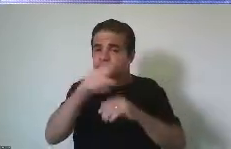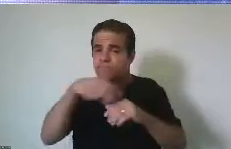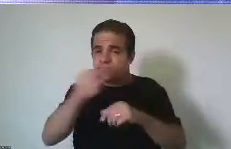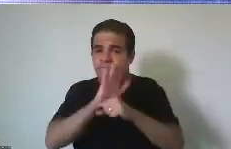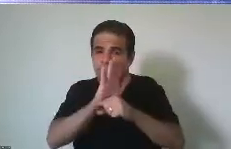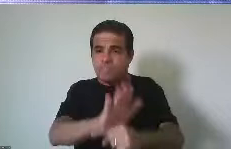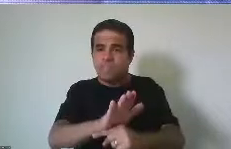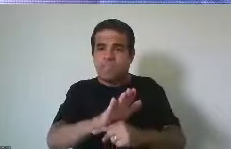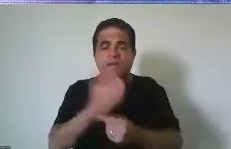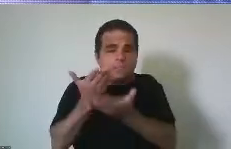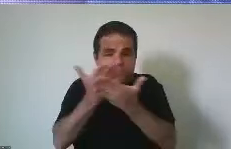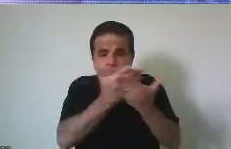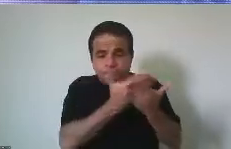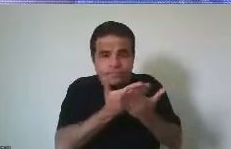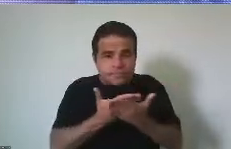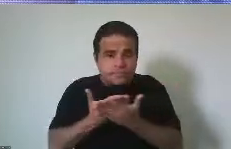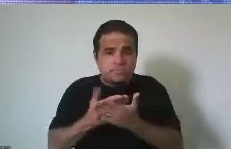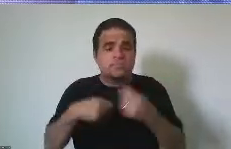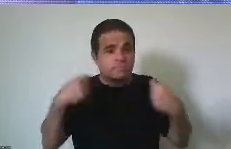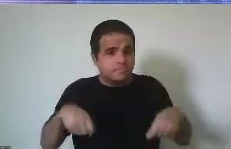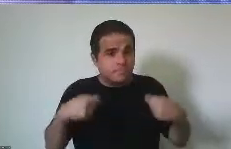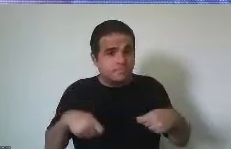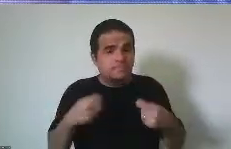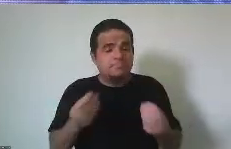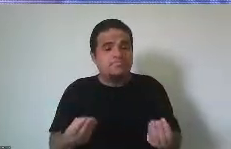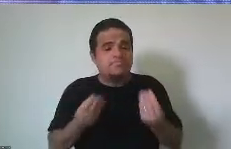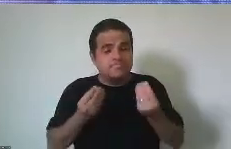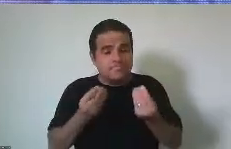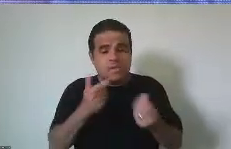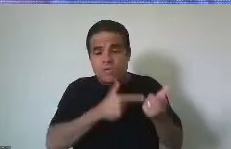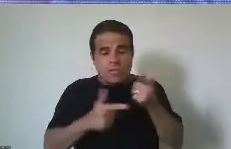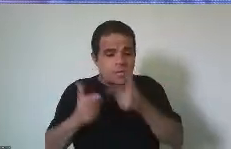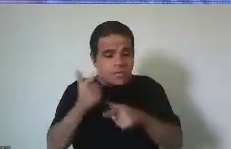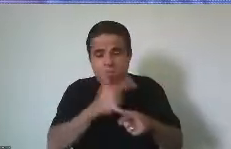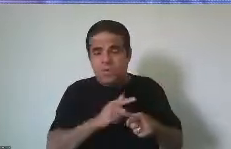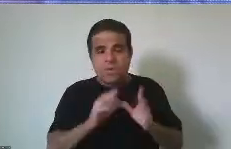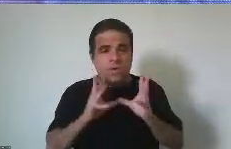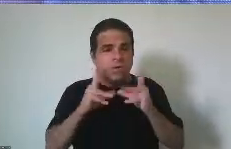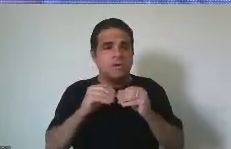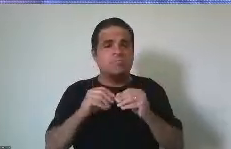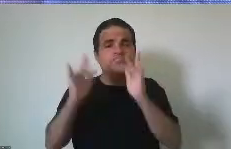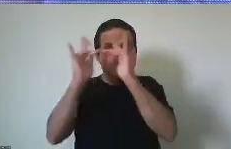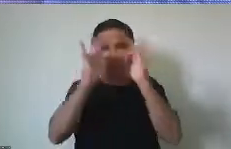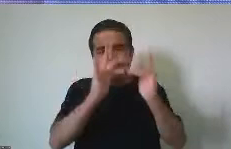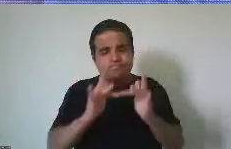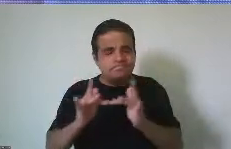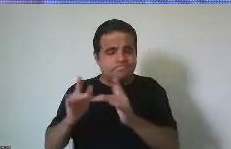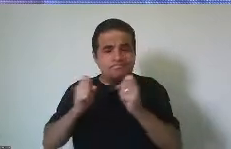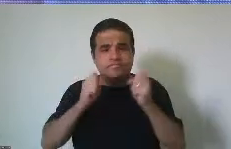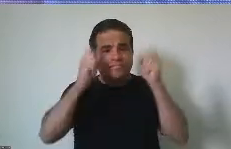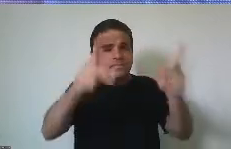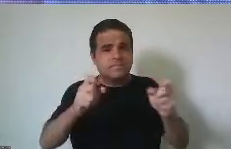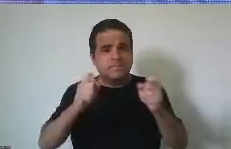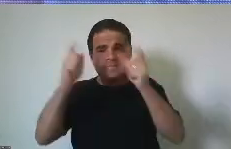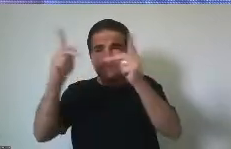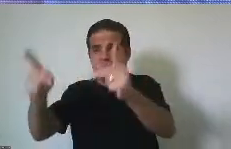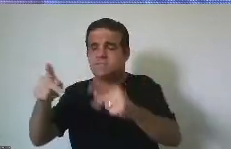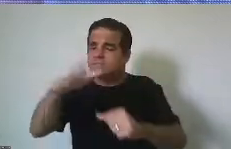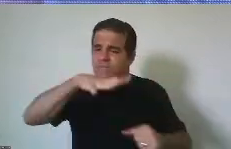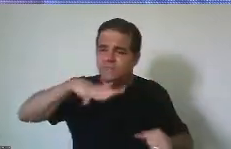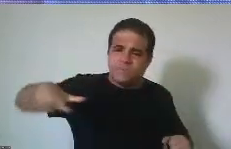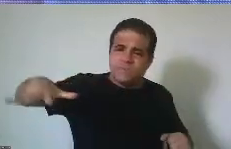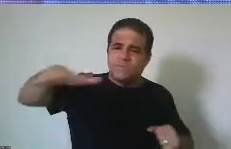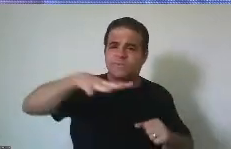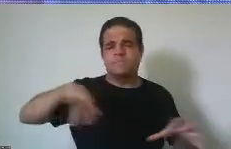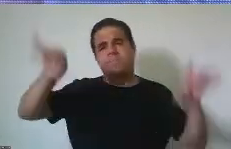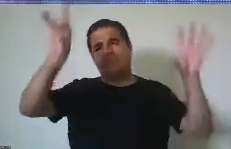os estudos que precisamos traçar fazemos saudades visita essa campo com muito detalhe